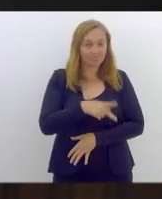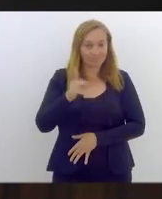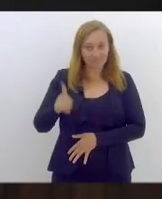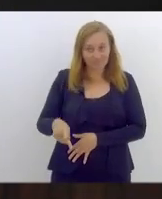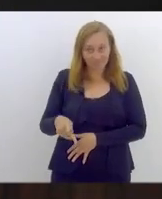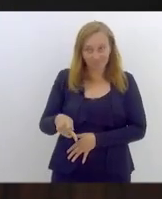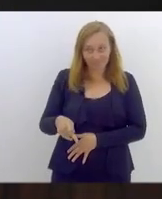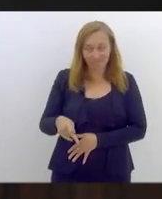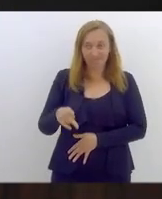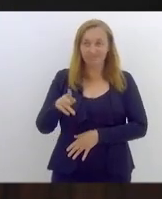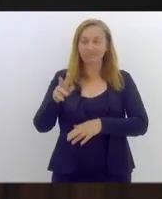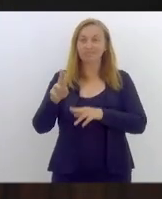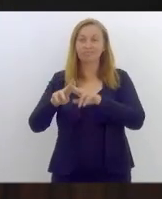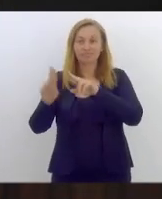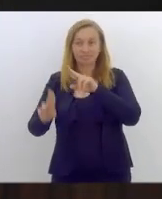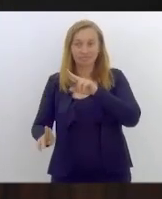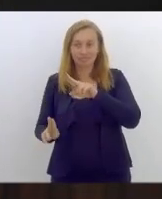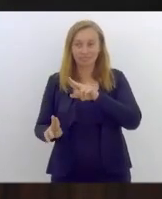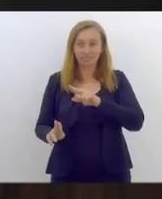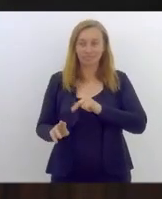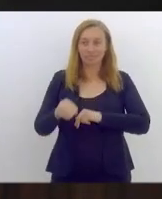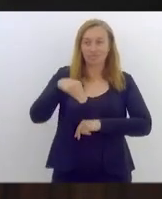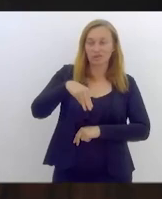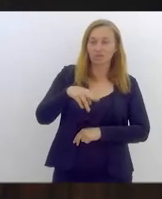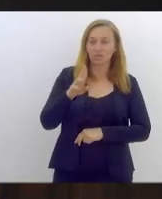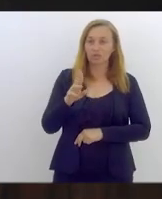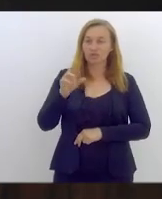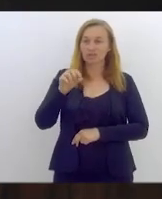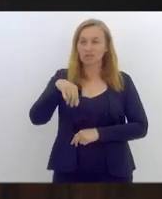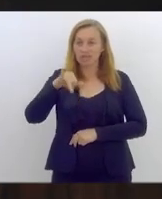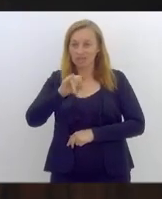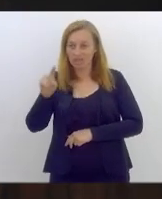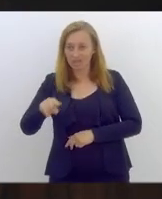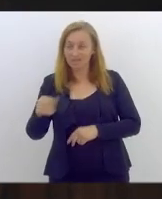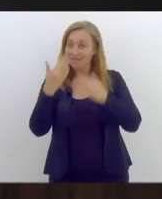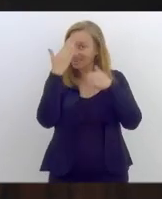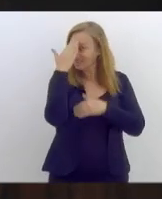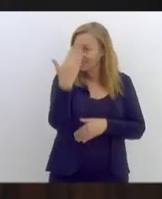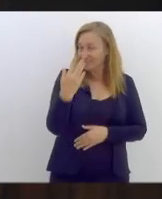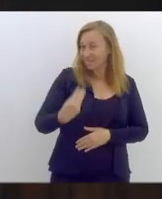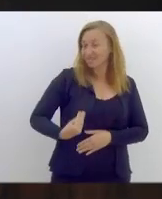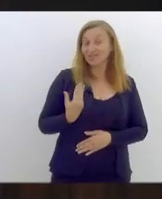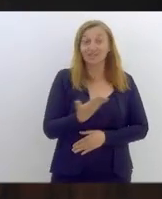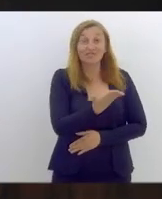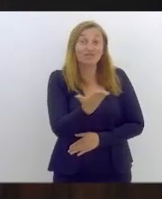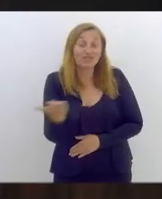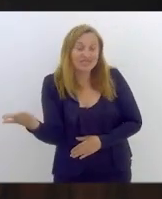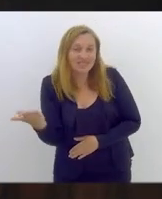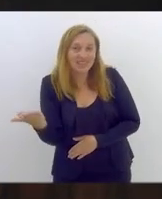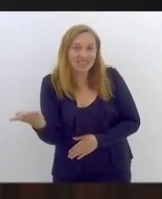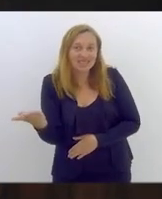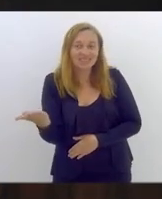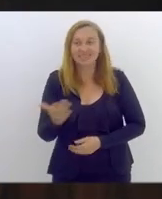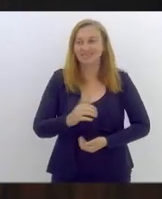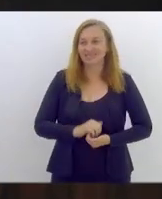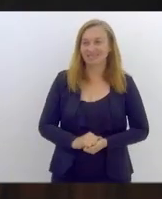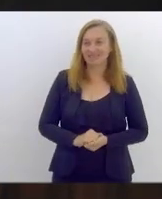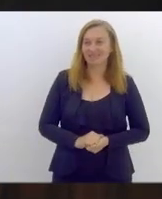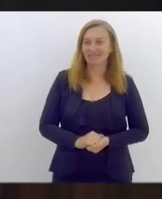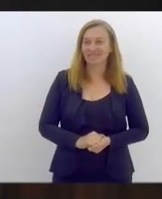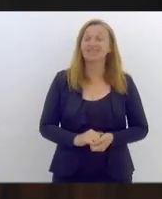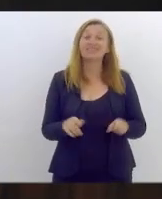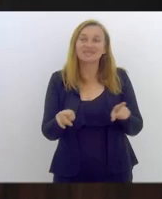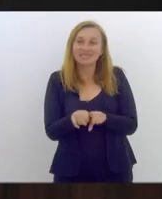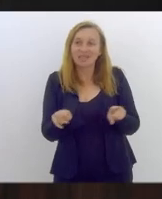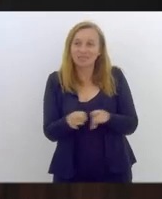emérito da UFRJ, senhor Muniz Sodré. Quero agradecer a presença de todos, todas e todos, e